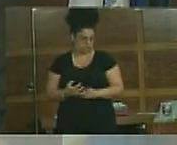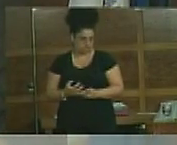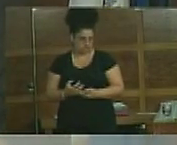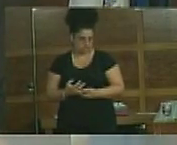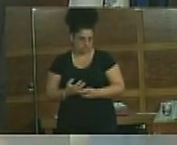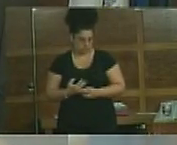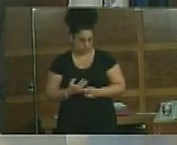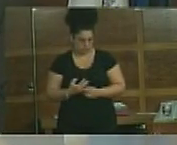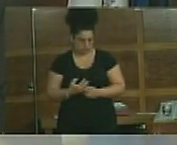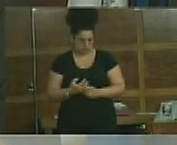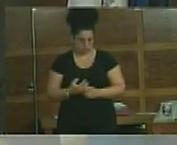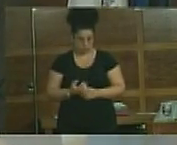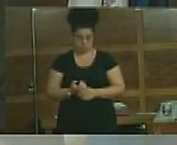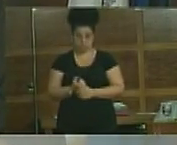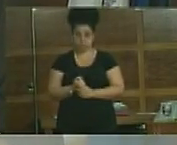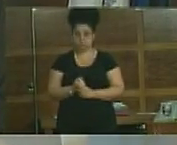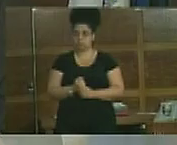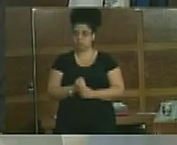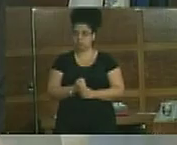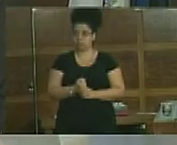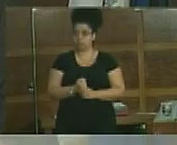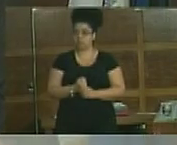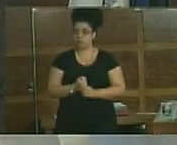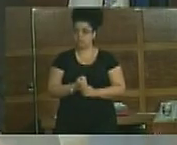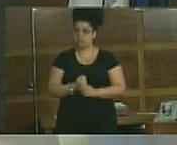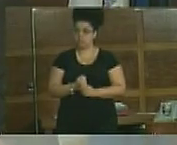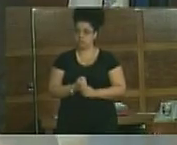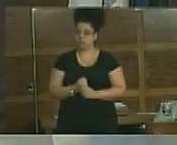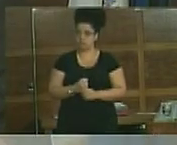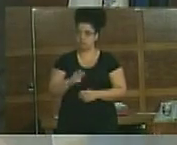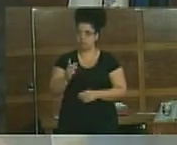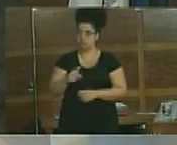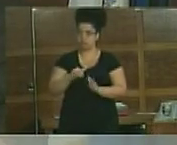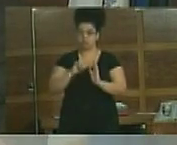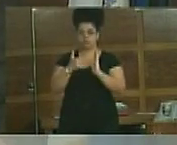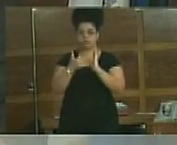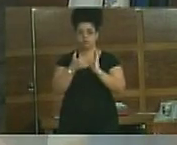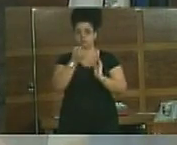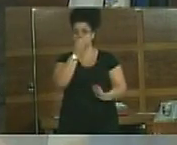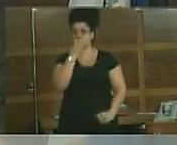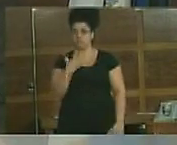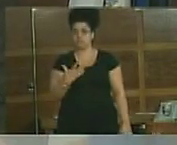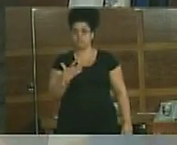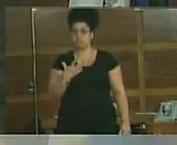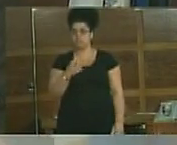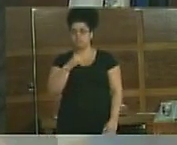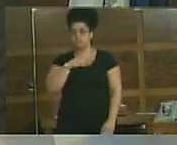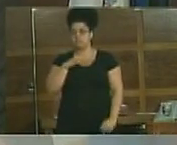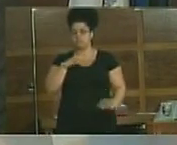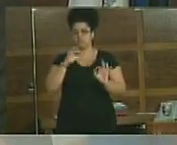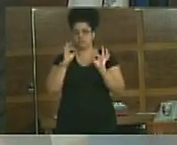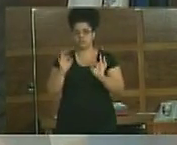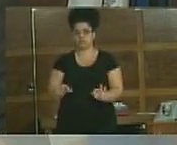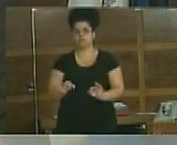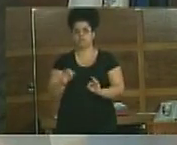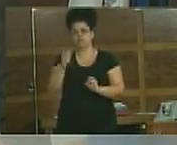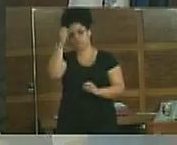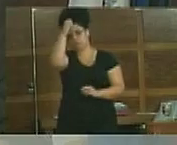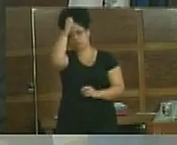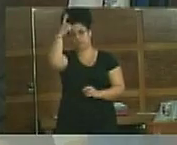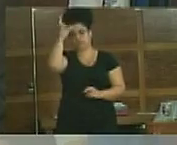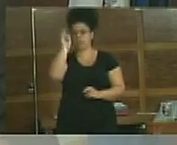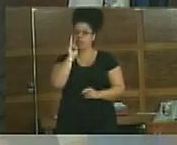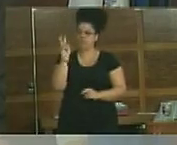esse benefício ali, com certeza. É uma indicação boa e tenho certeza que o nosso prefeito, Fernando Jordão, vai estar vendo com